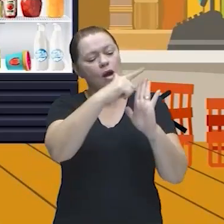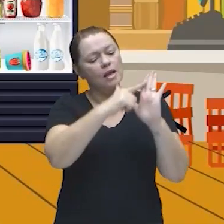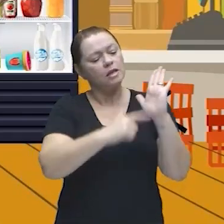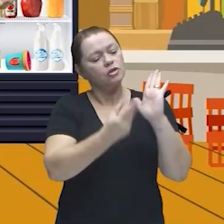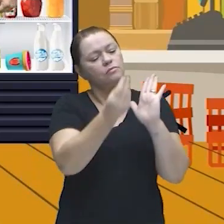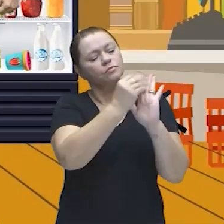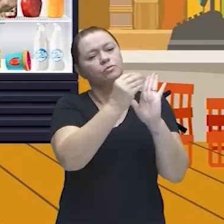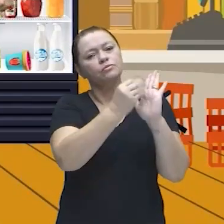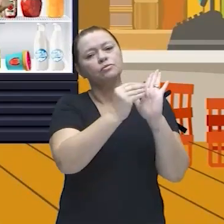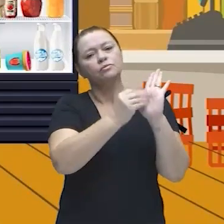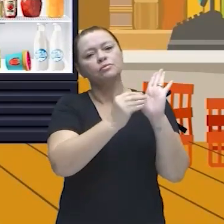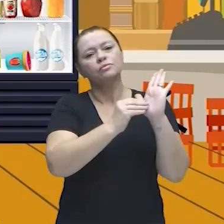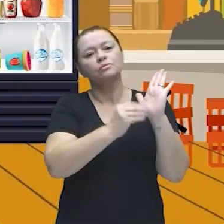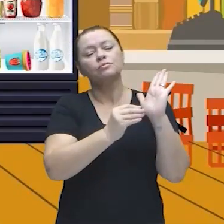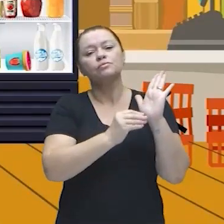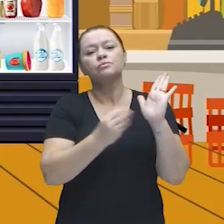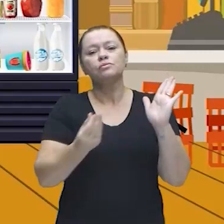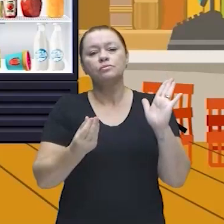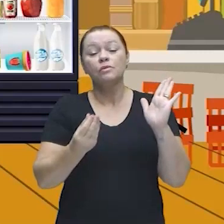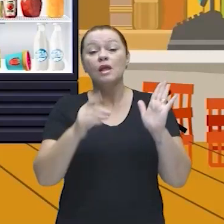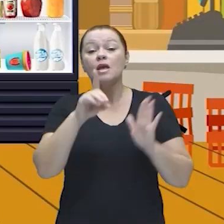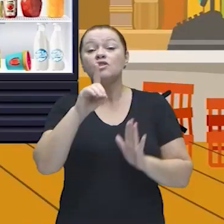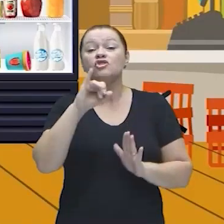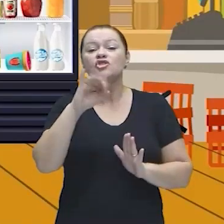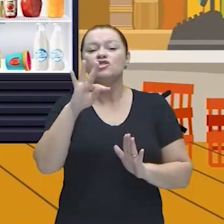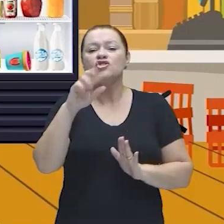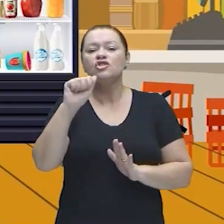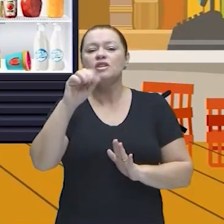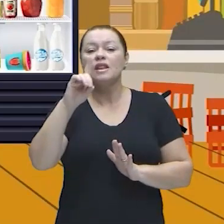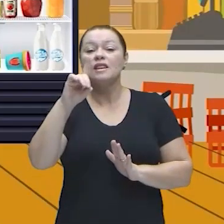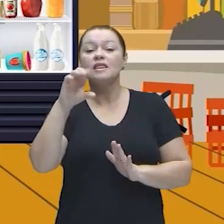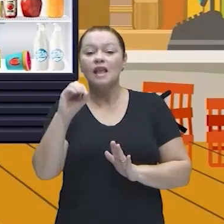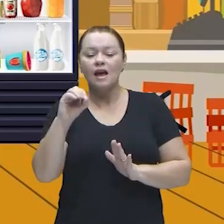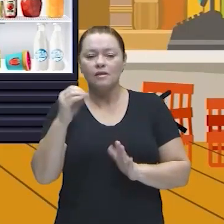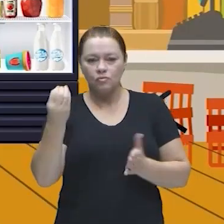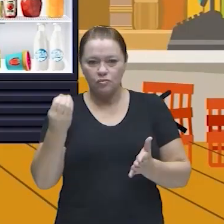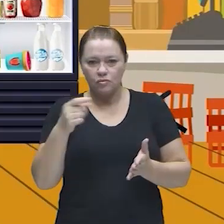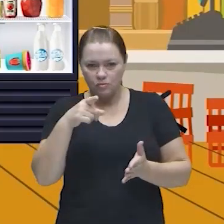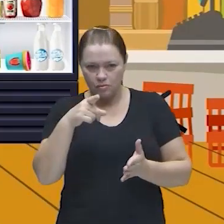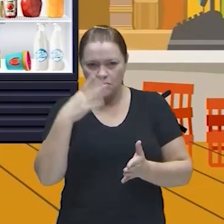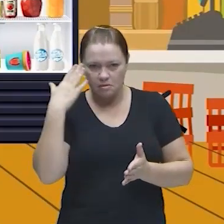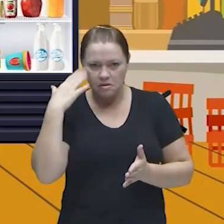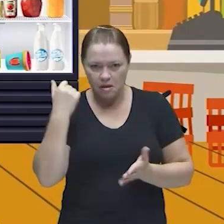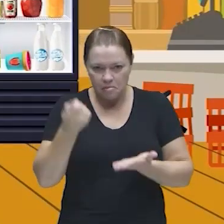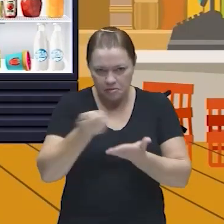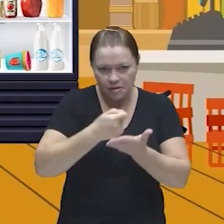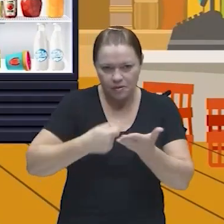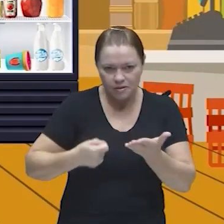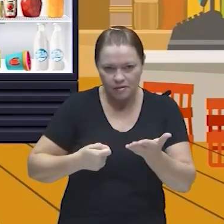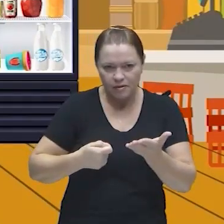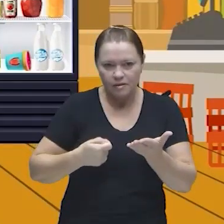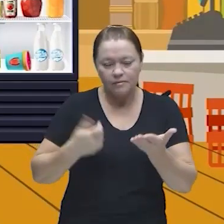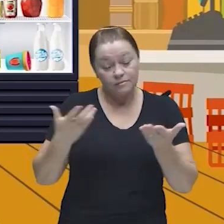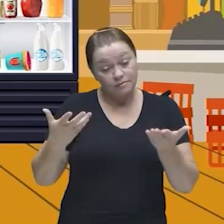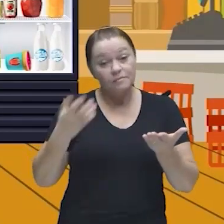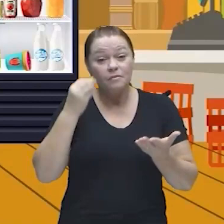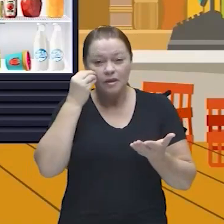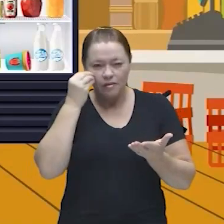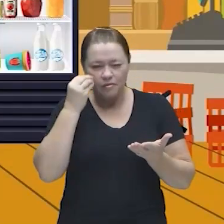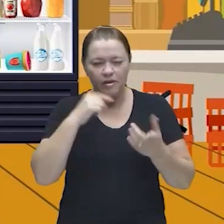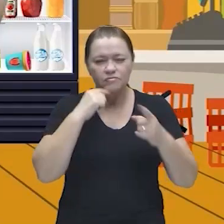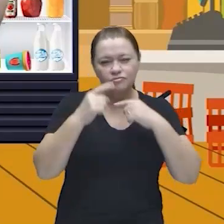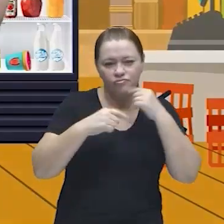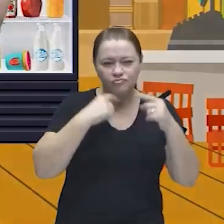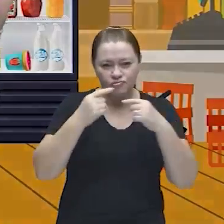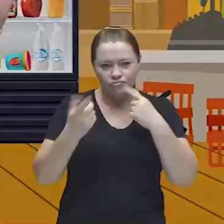agora, de ditado de palavras desses produtos, você saberia escrever? Vamos tirar nossas dúvidas?